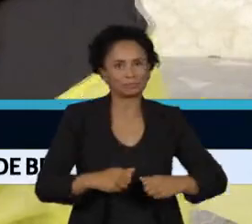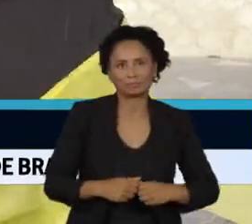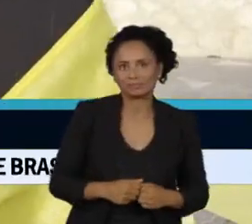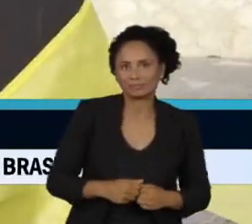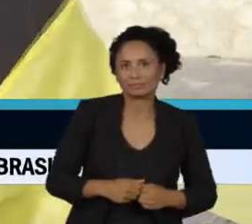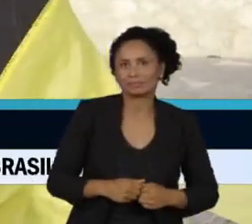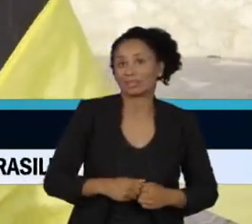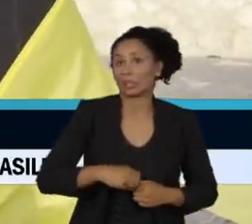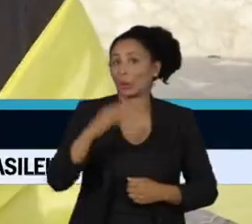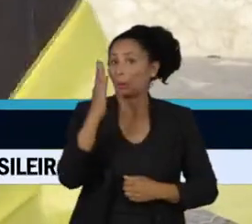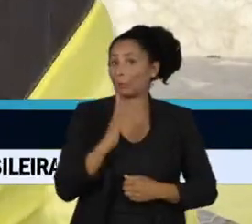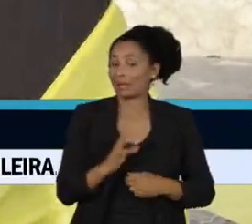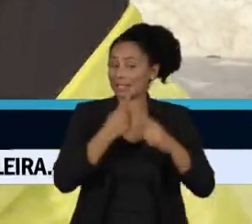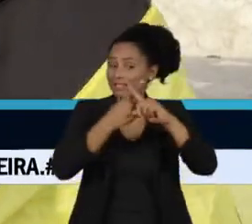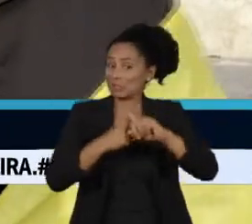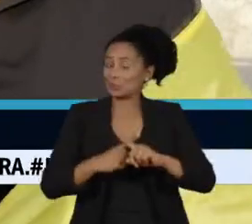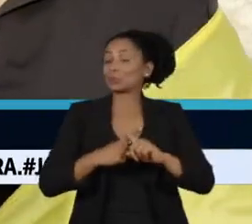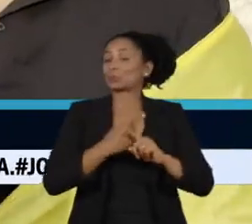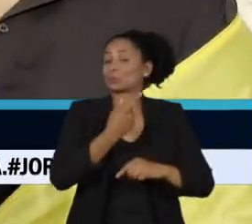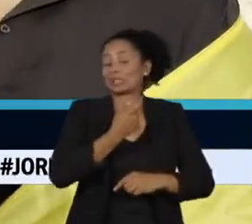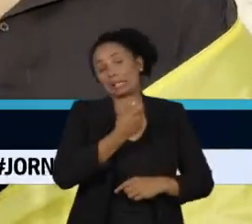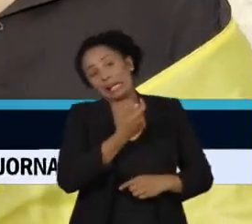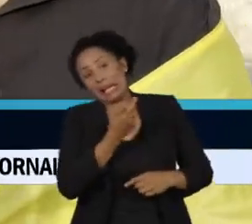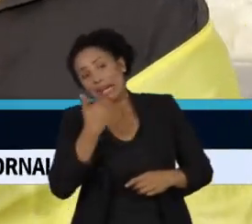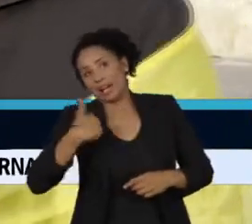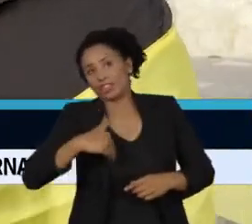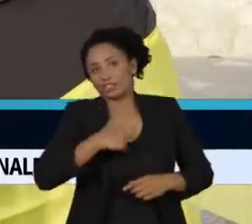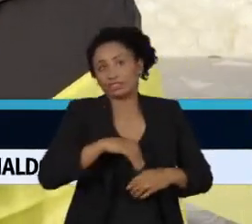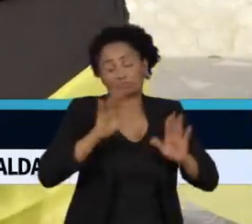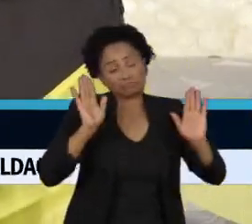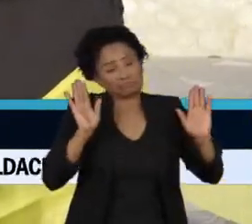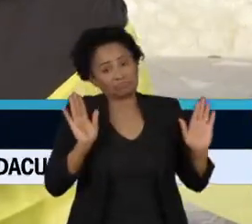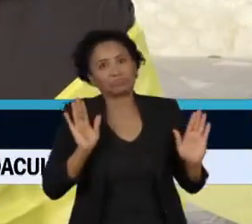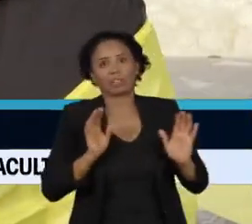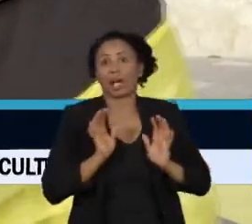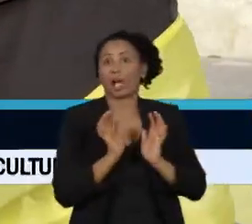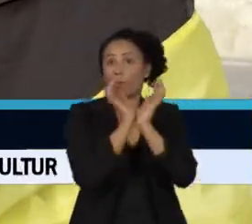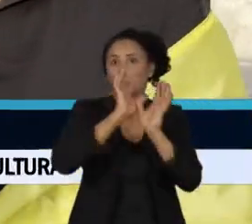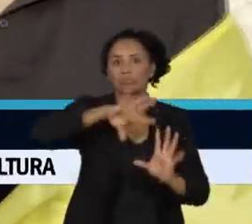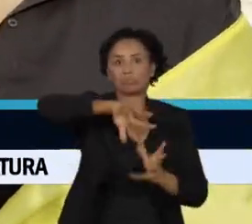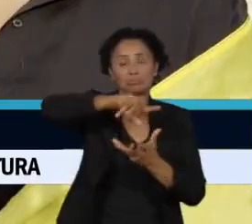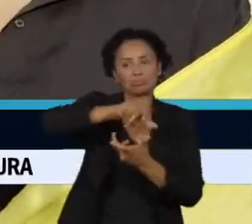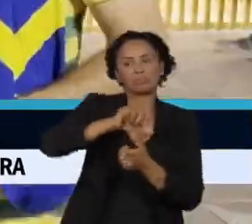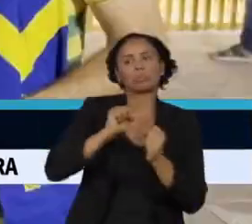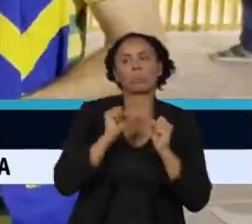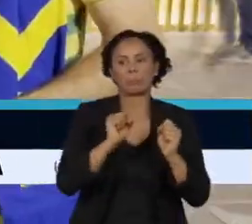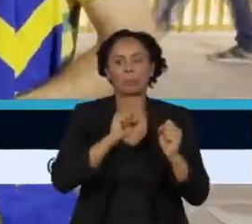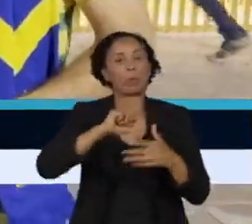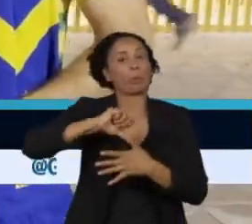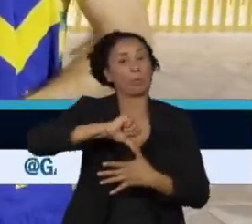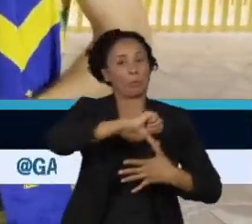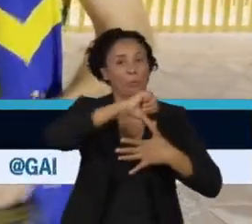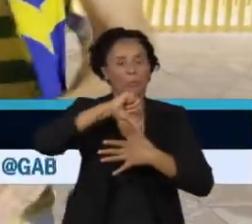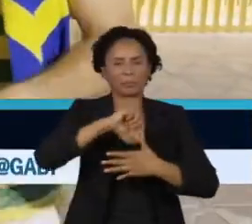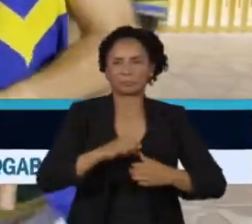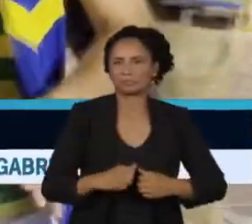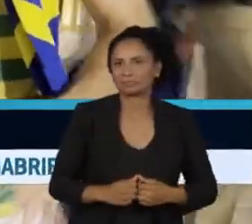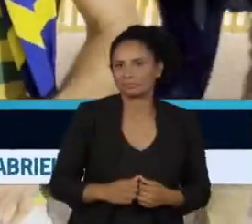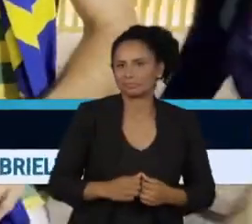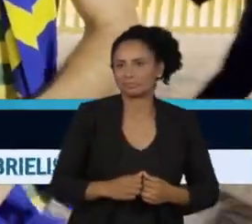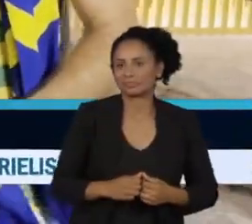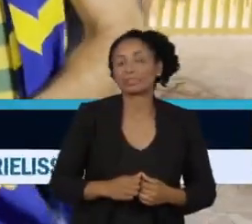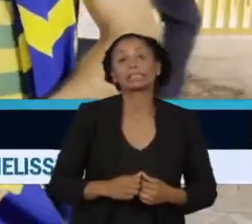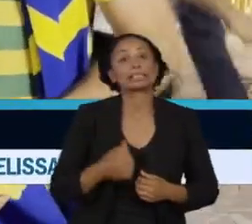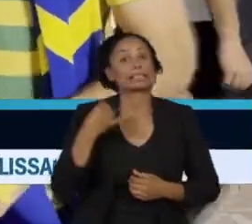seja Brasil, ojalá seja Argentina. Realmente que a Copa volte à Sul-América, que é o que há tempo não passa, não? E se tem algo que a Copa do